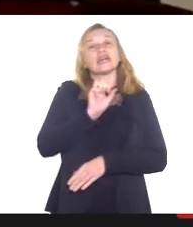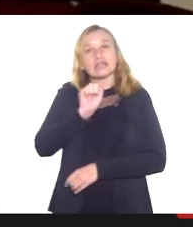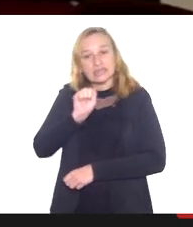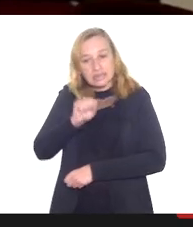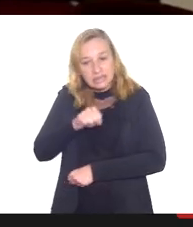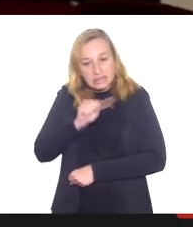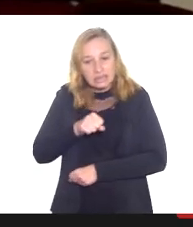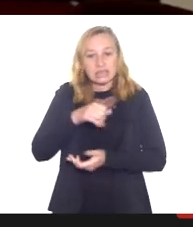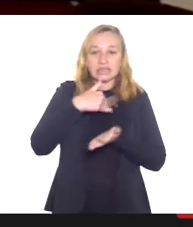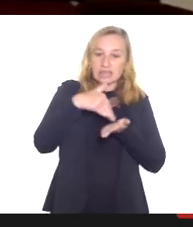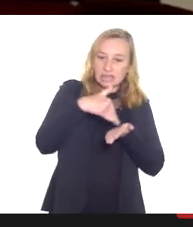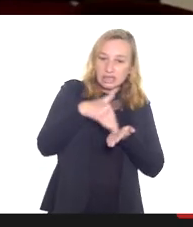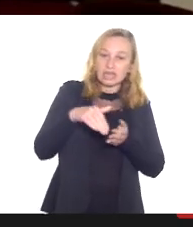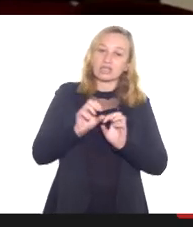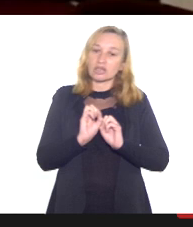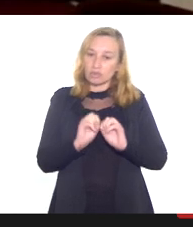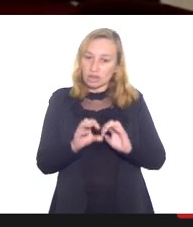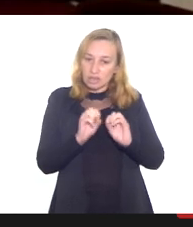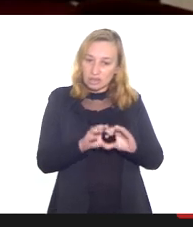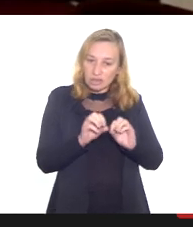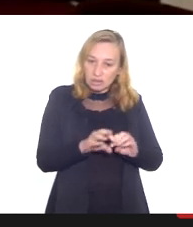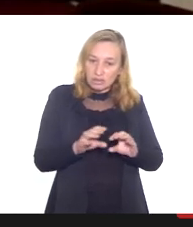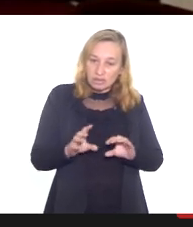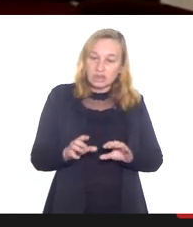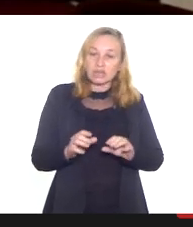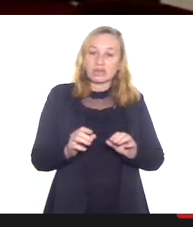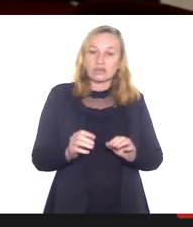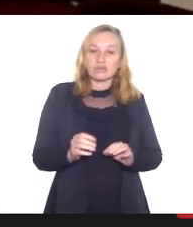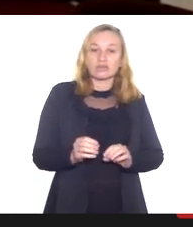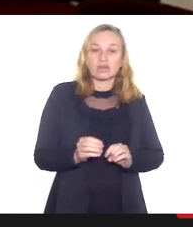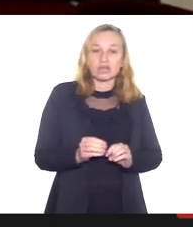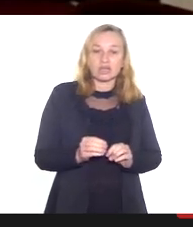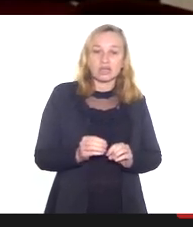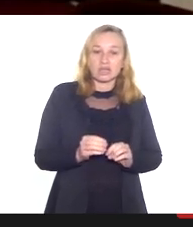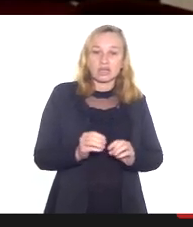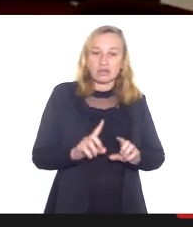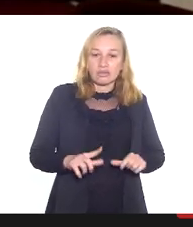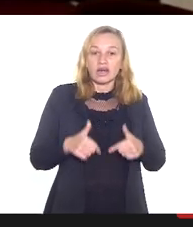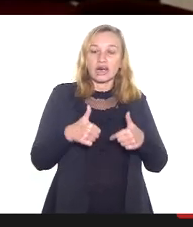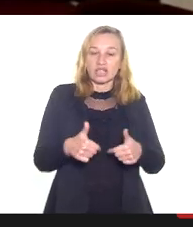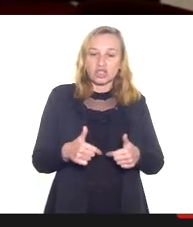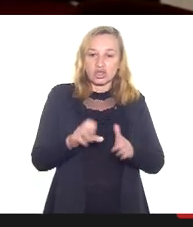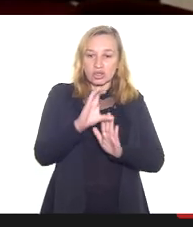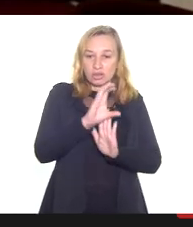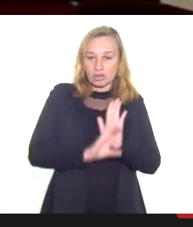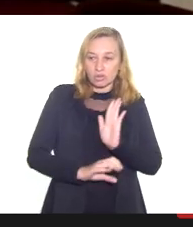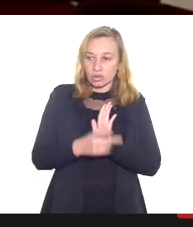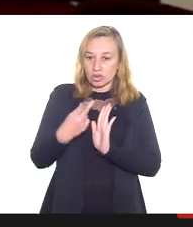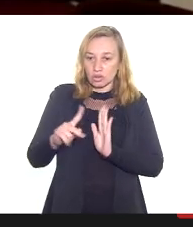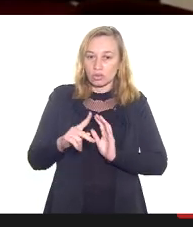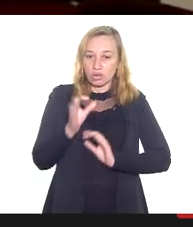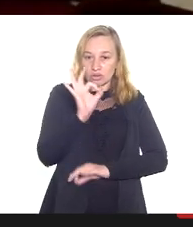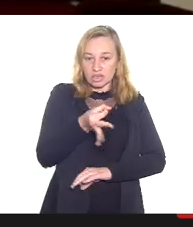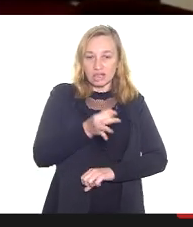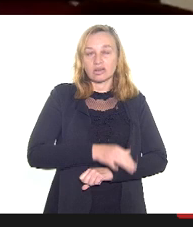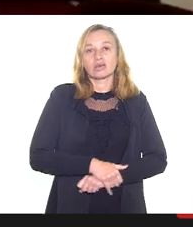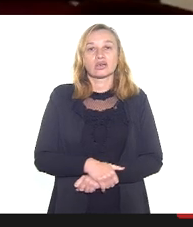a Secretaria de Estado de Educação estará partindo para fazer o seu currículo específico.